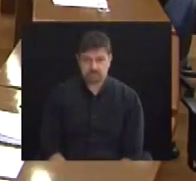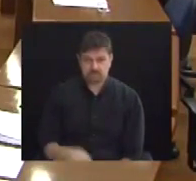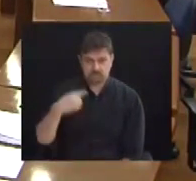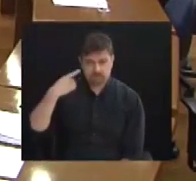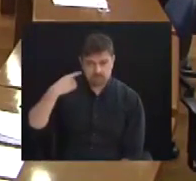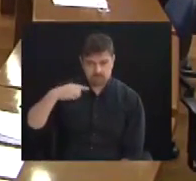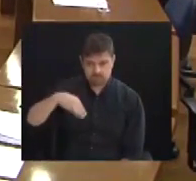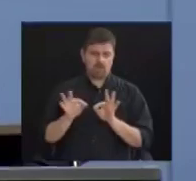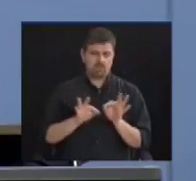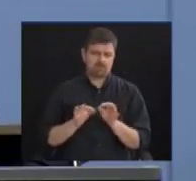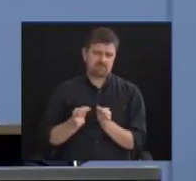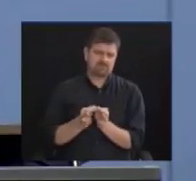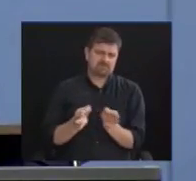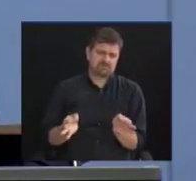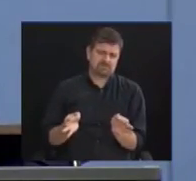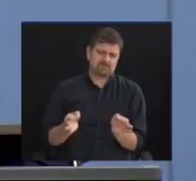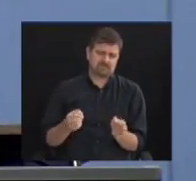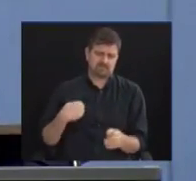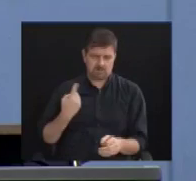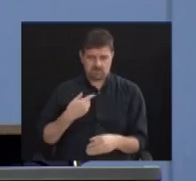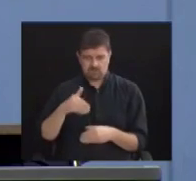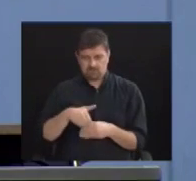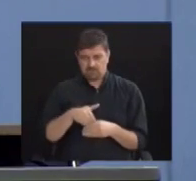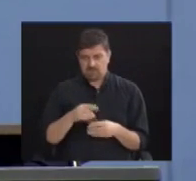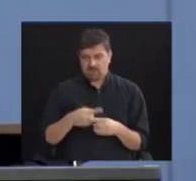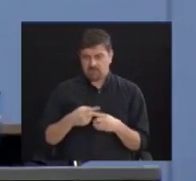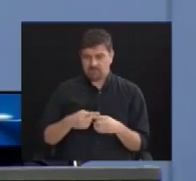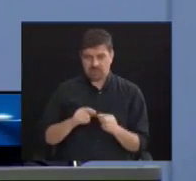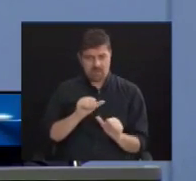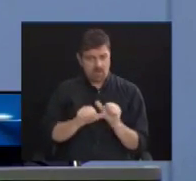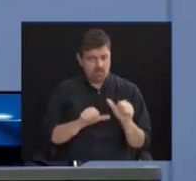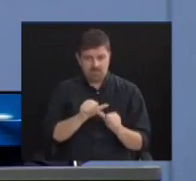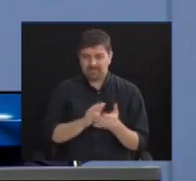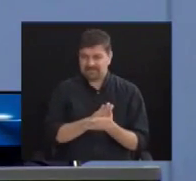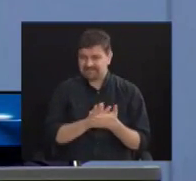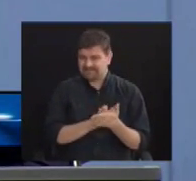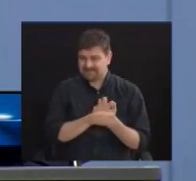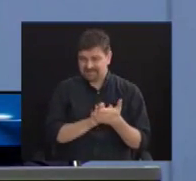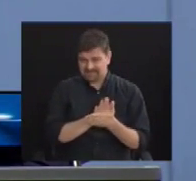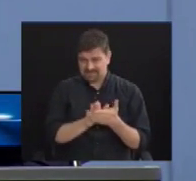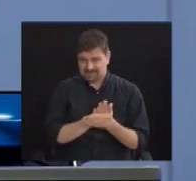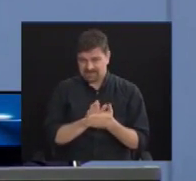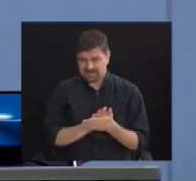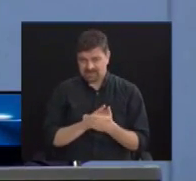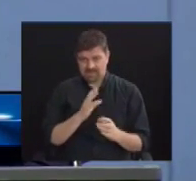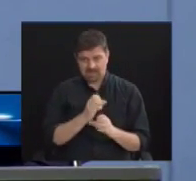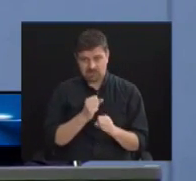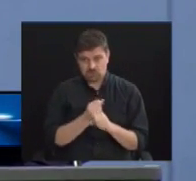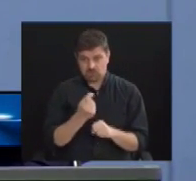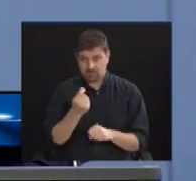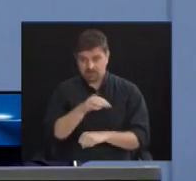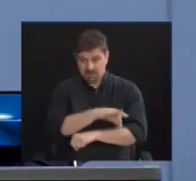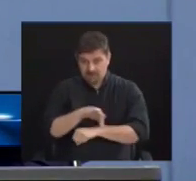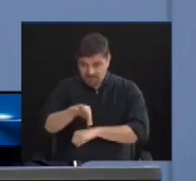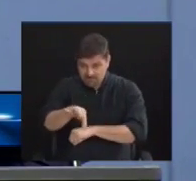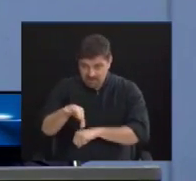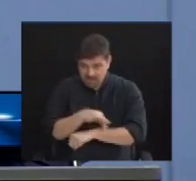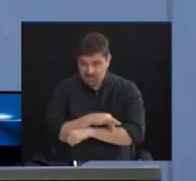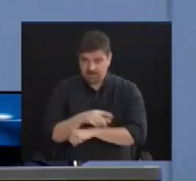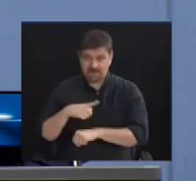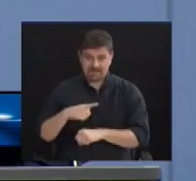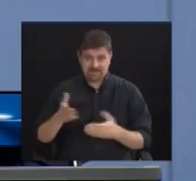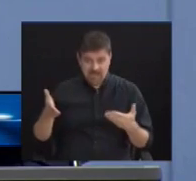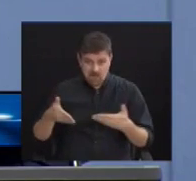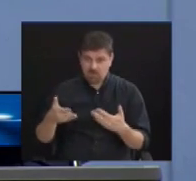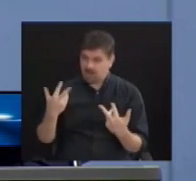correção da inflação ele na verdade não sofre nenhuma alteração em relação à planta genérica de valores que hoje está em vigor